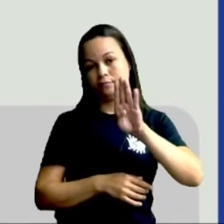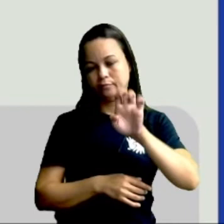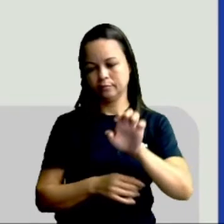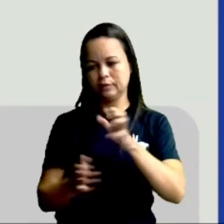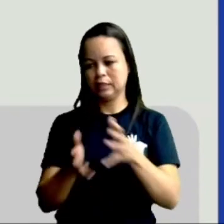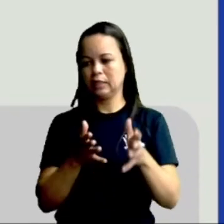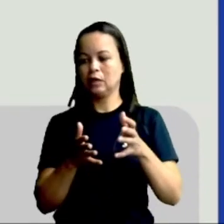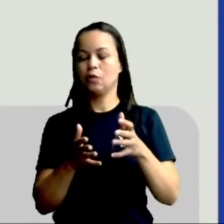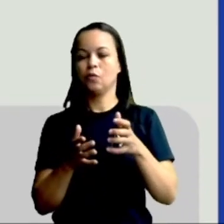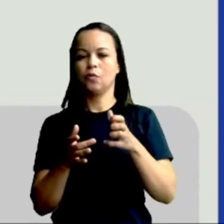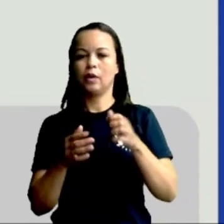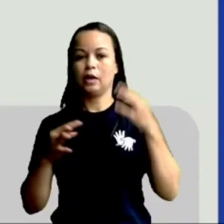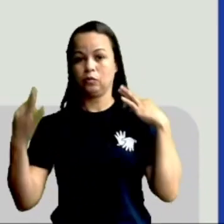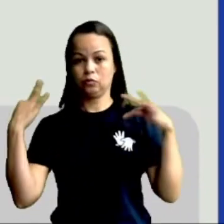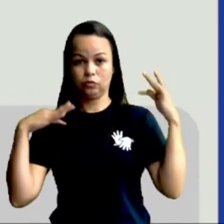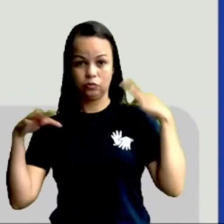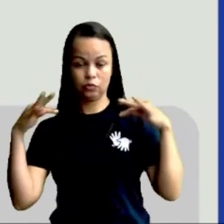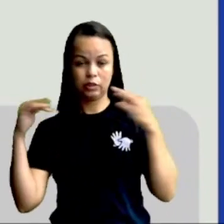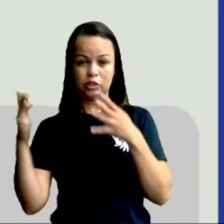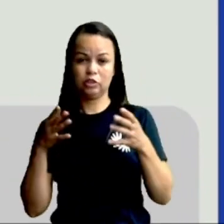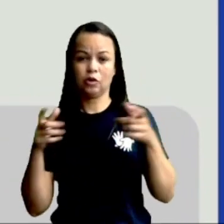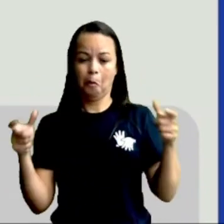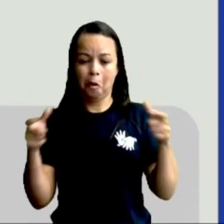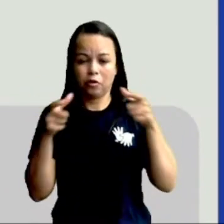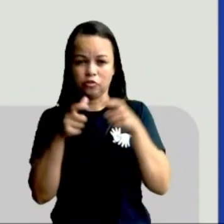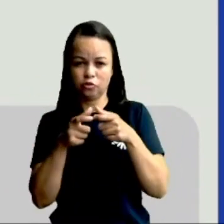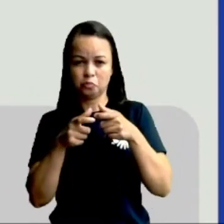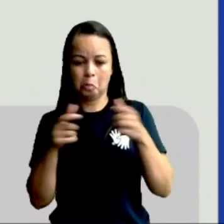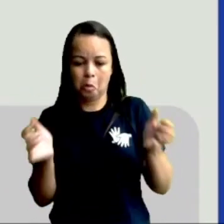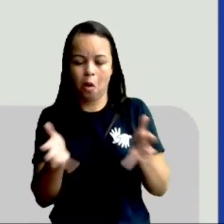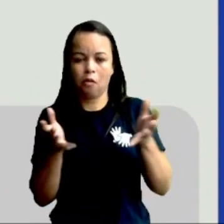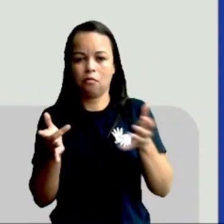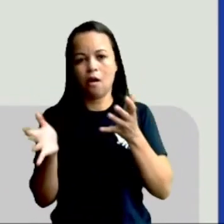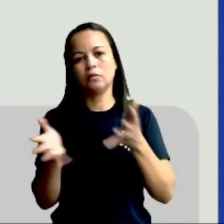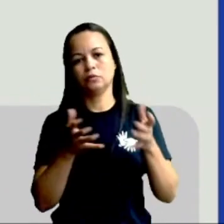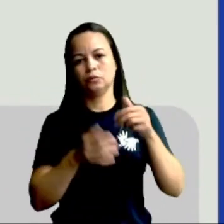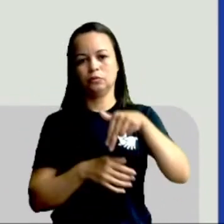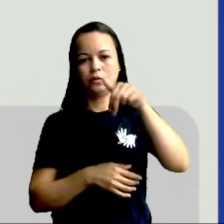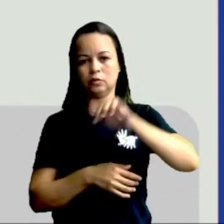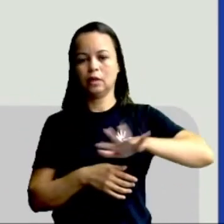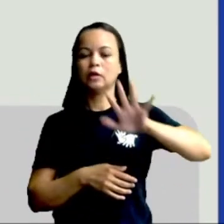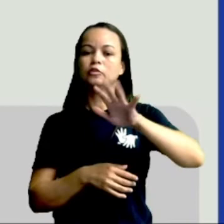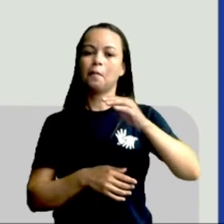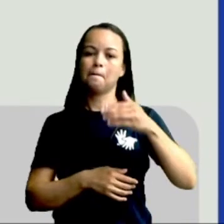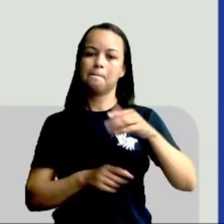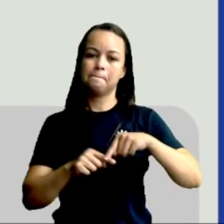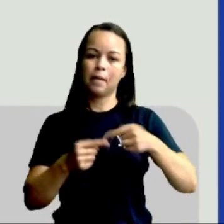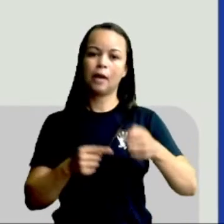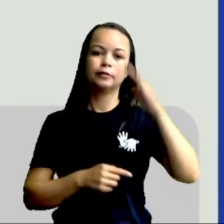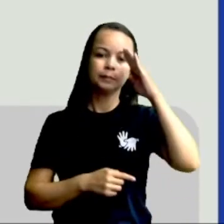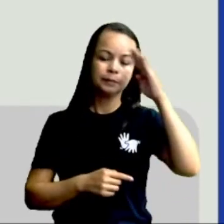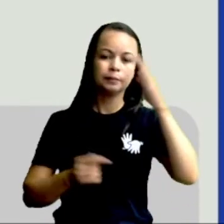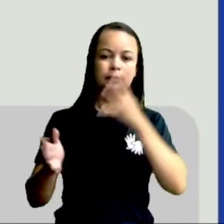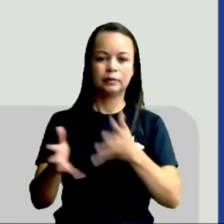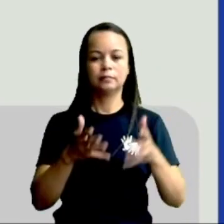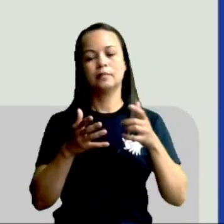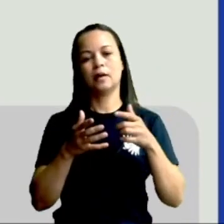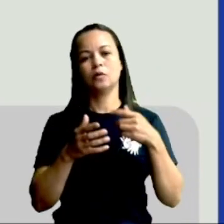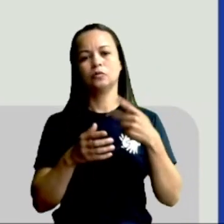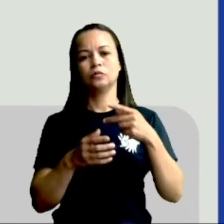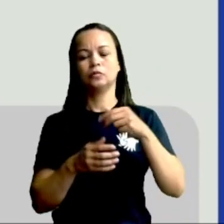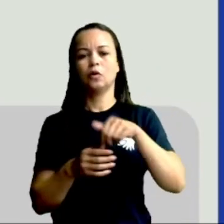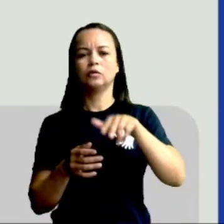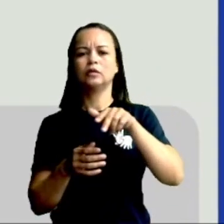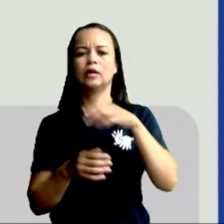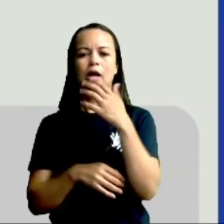O ecoturismo ainda é pouco explorado no Nordeste, mas tem grande potencialidade. Dentre os roteiros estão a